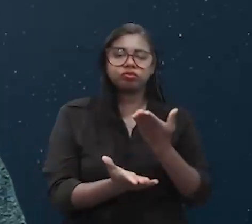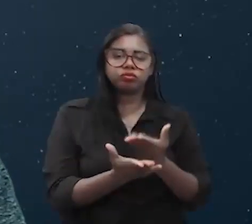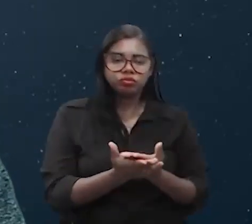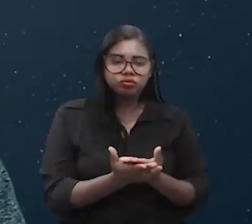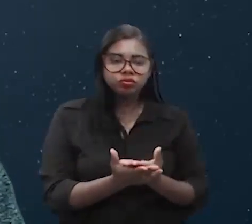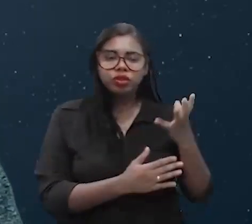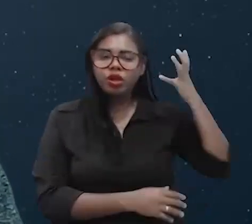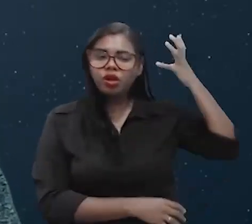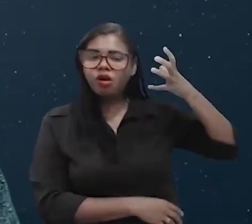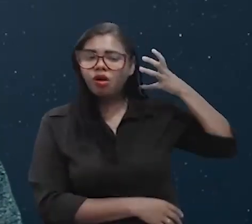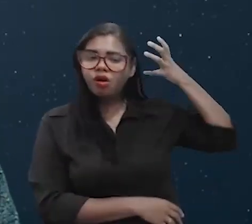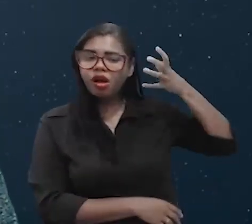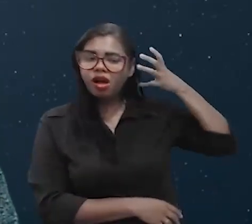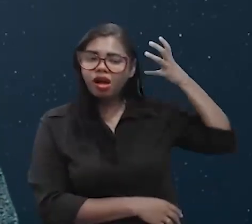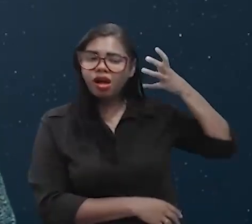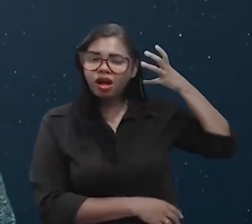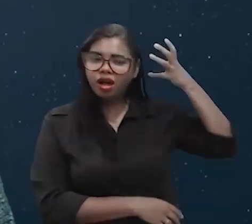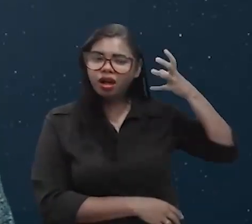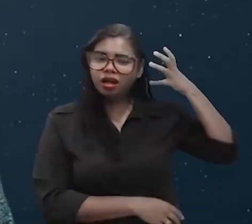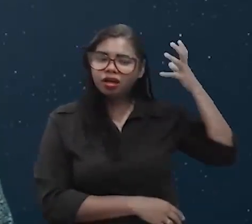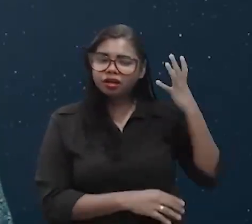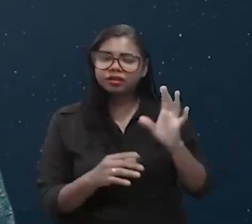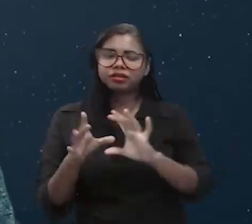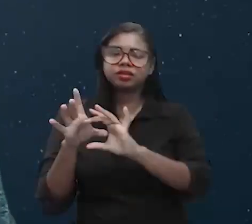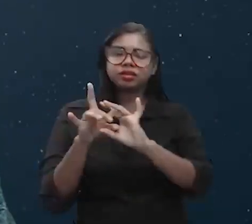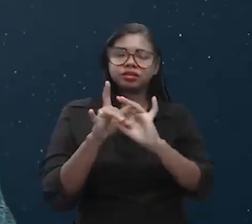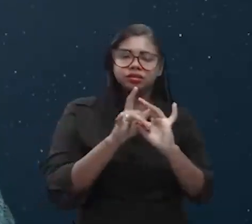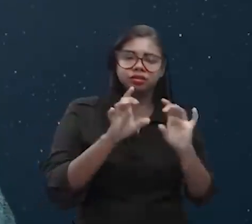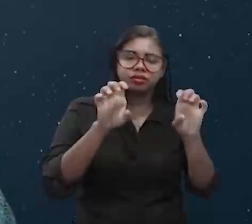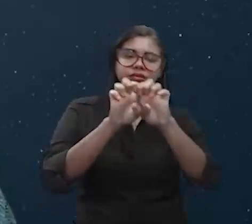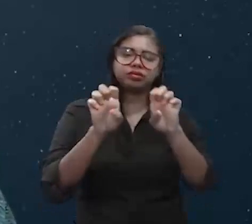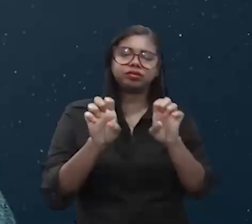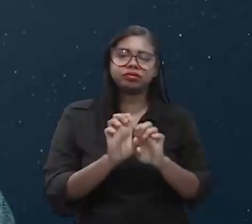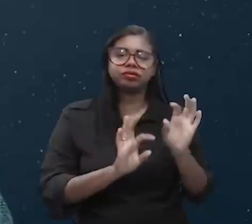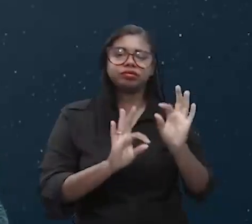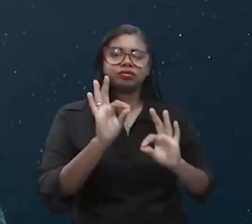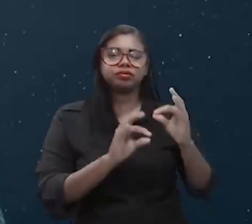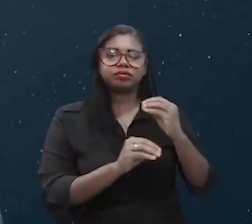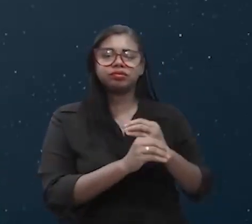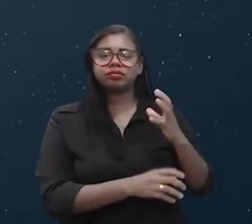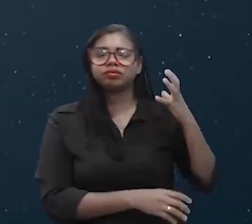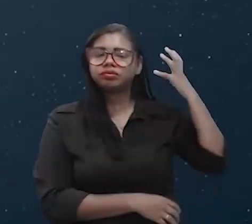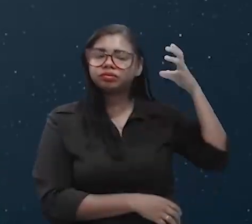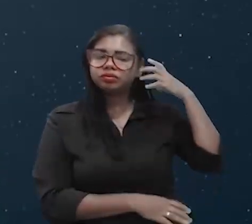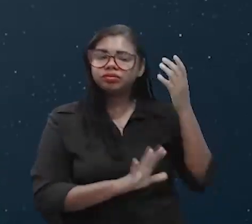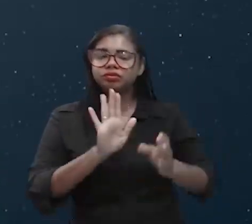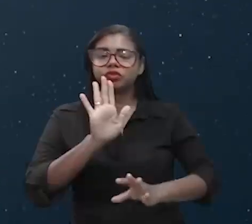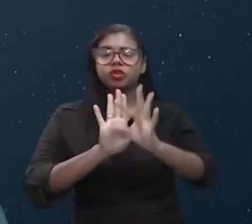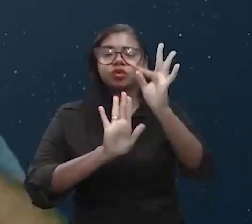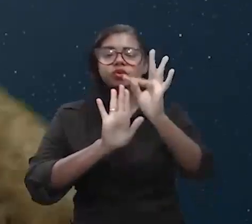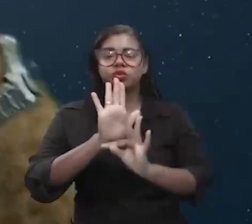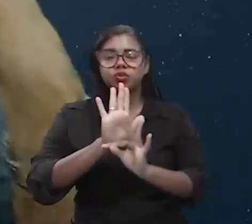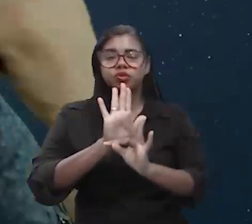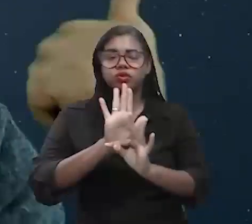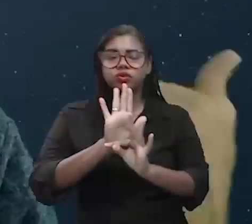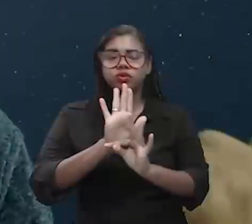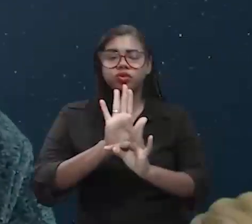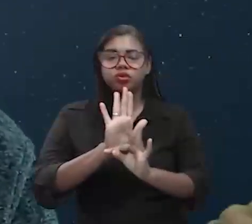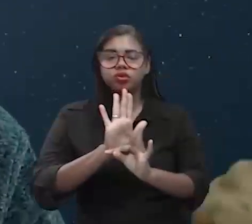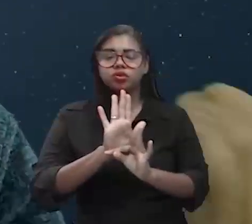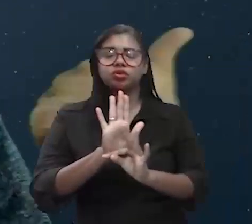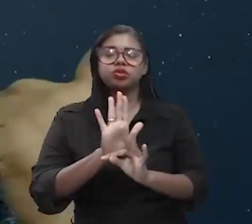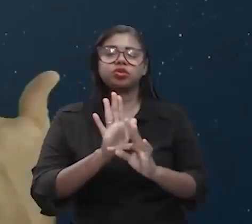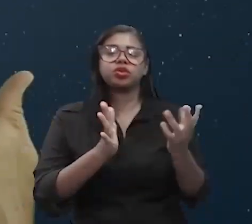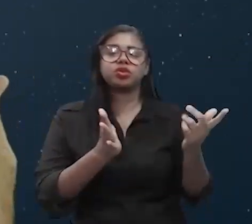olha a tecnologia. Olha a tecnologia ajuda na literatura. Mandava os textos jornalísticos por ondas de rádio, o jornal